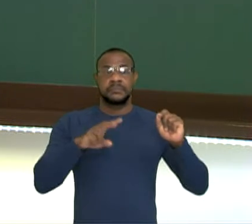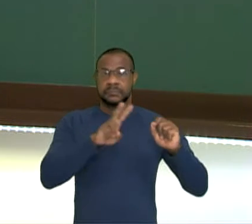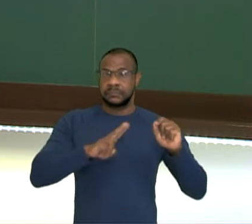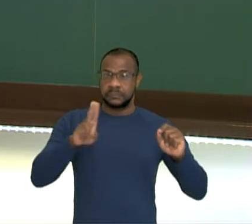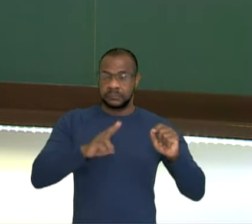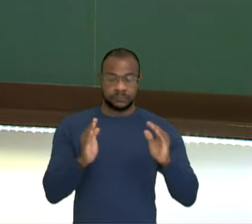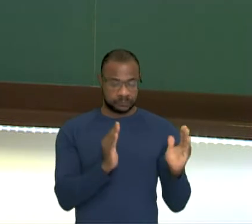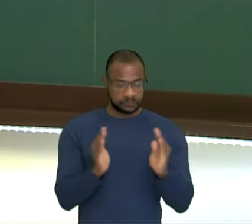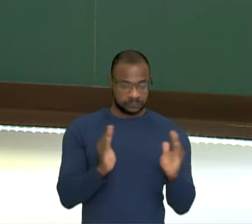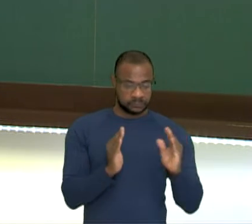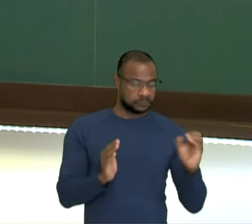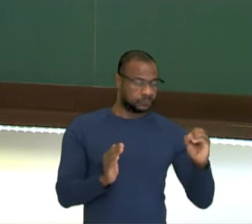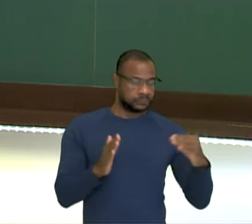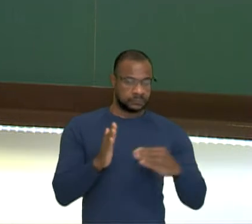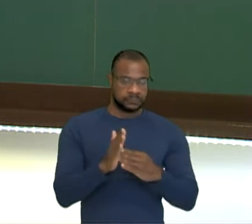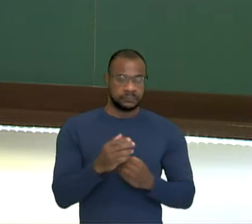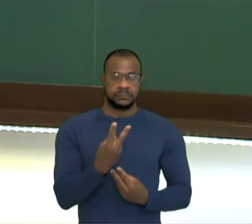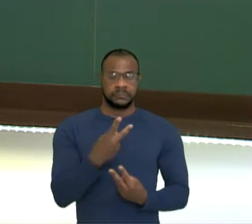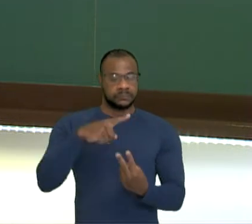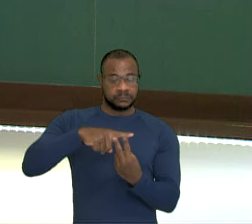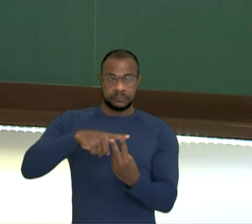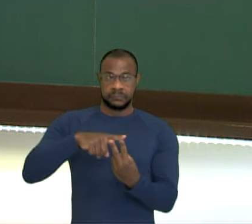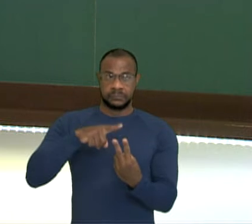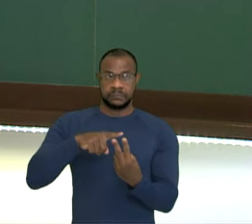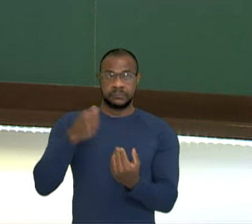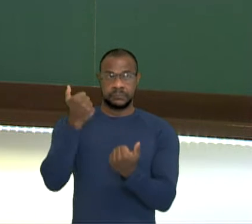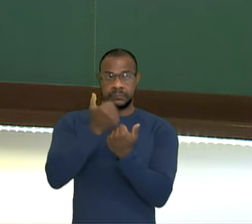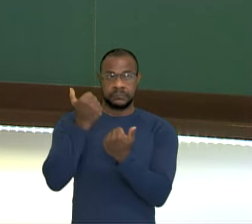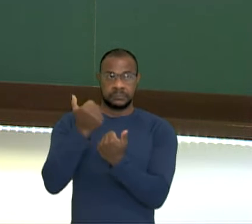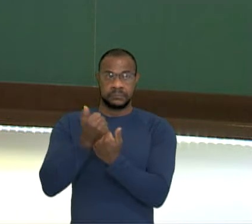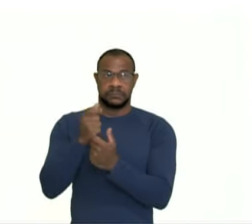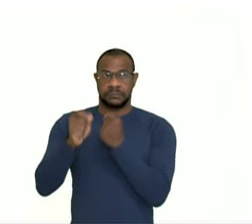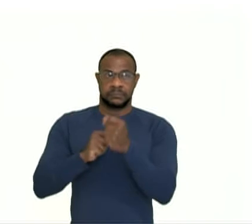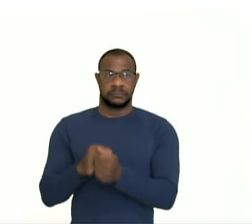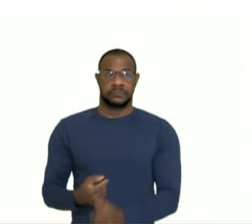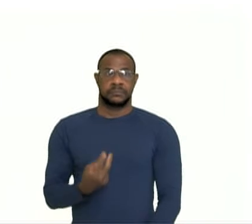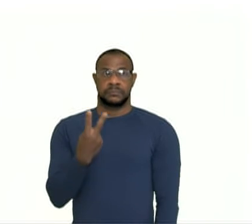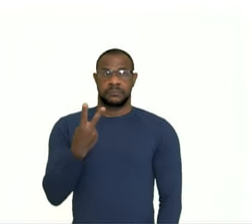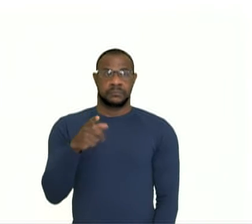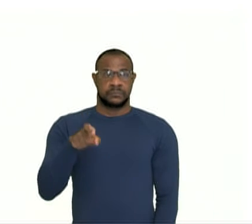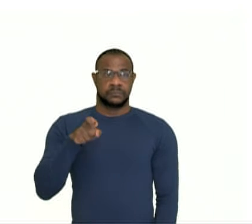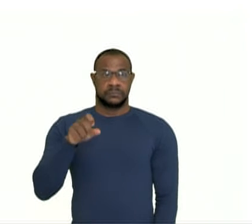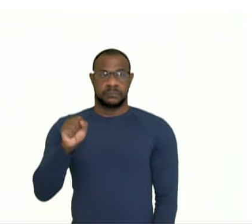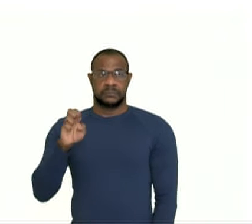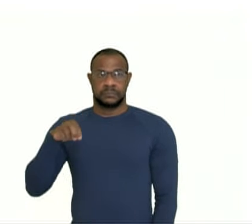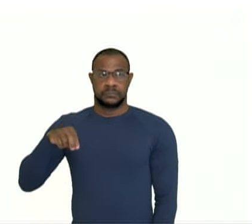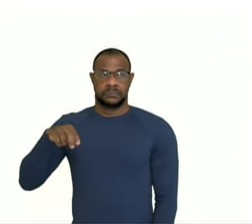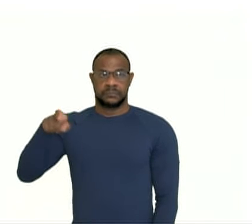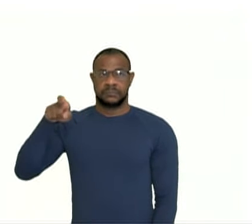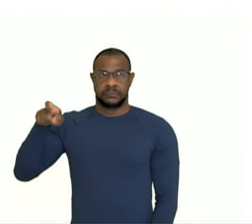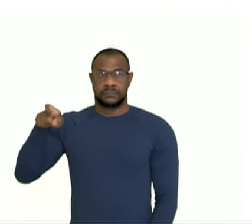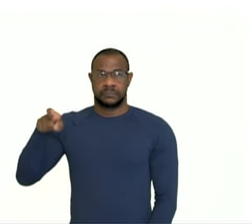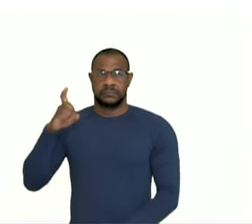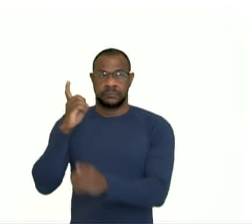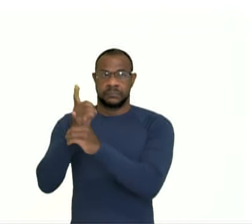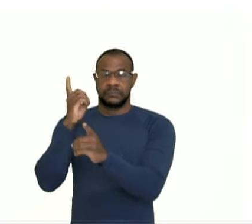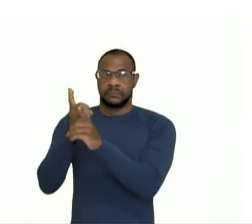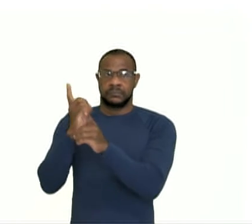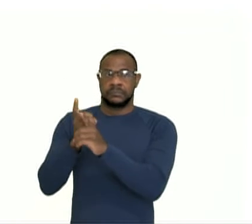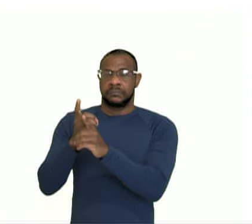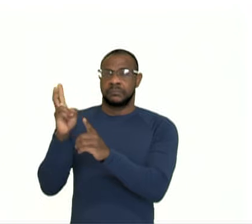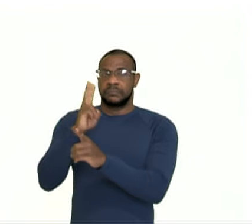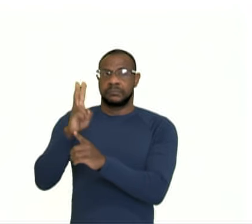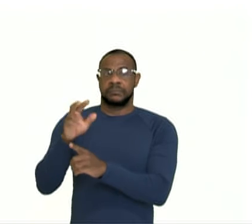mesmo período de 0 a 2π, substituindo na função, eu acho aqueles valores em f de x,